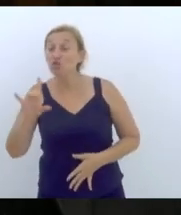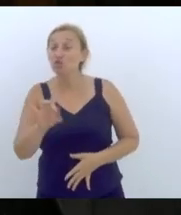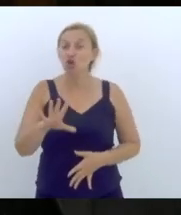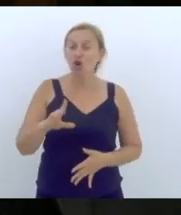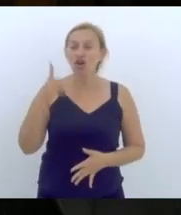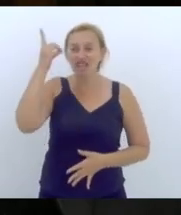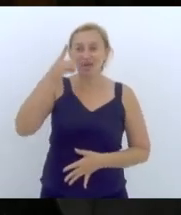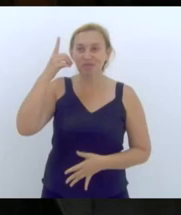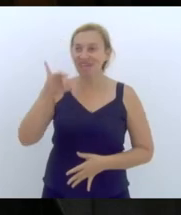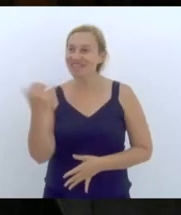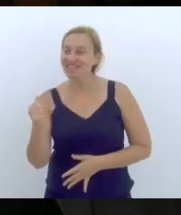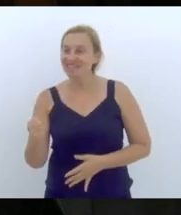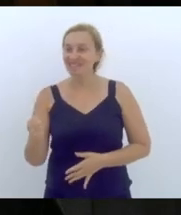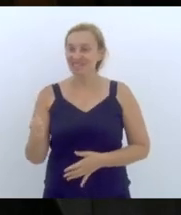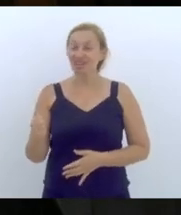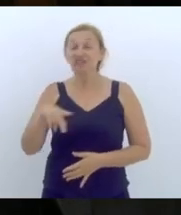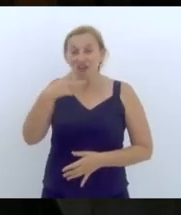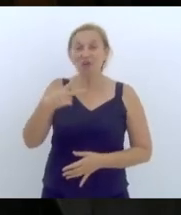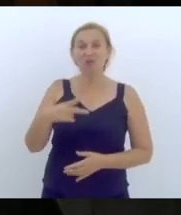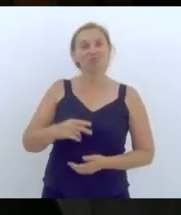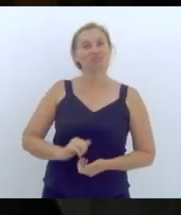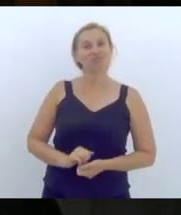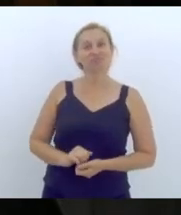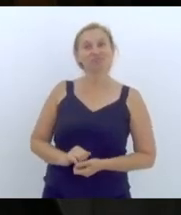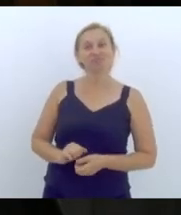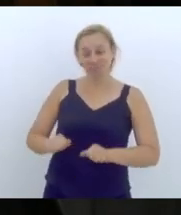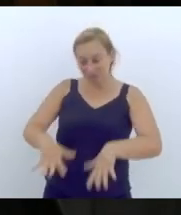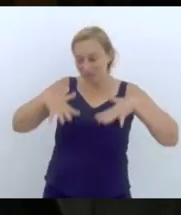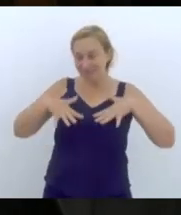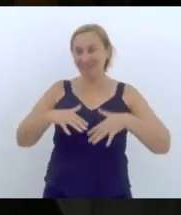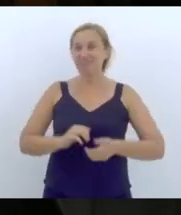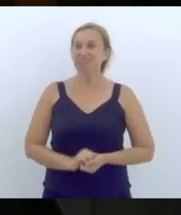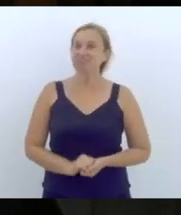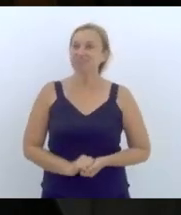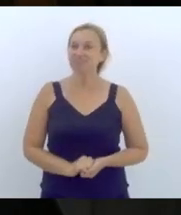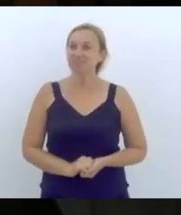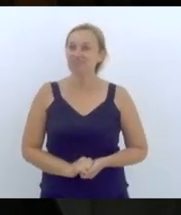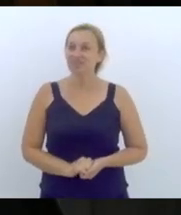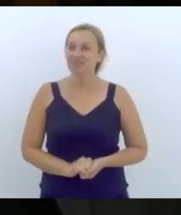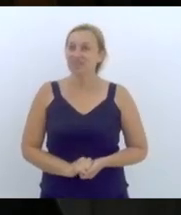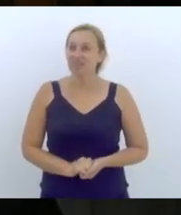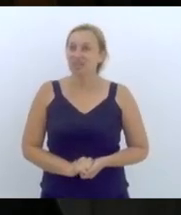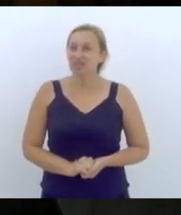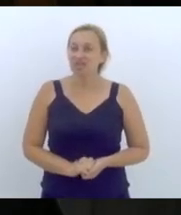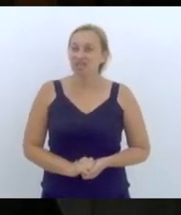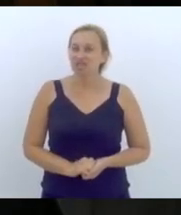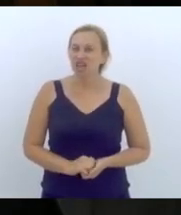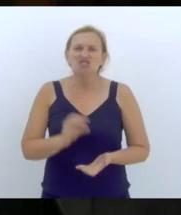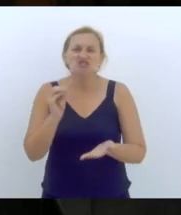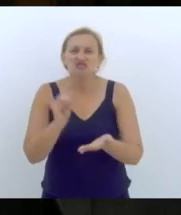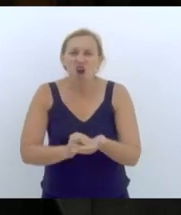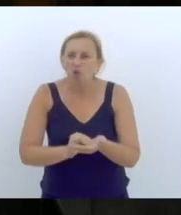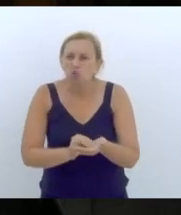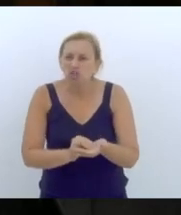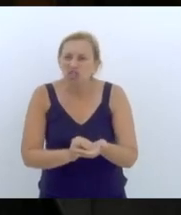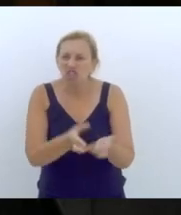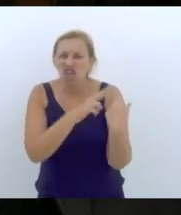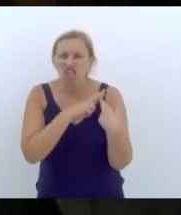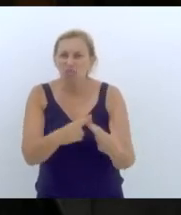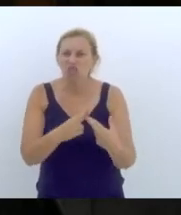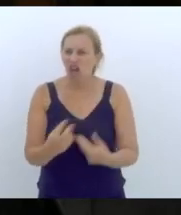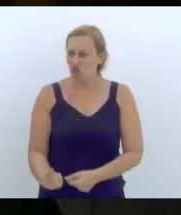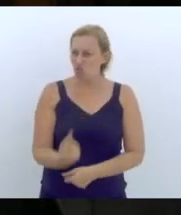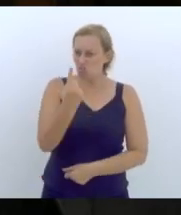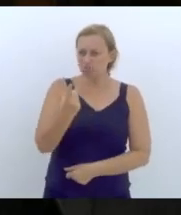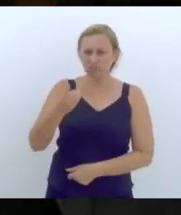que a deputada Cidinha falou no plenário. É de grande irresponsabilidade quando o